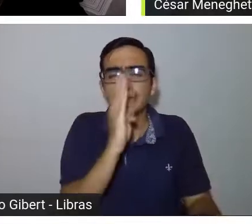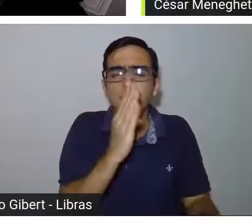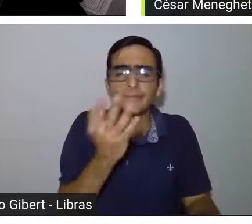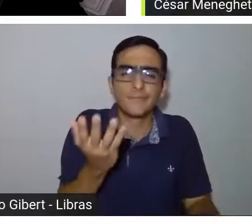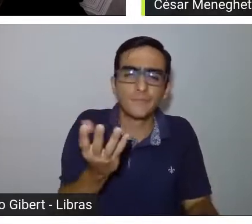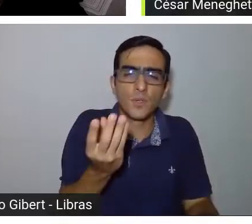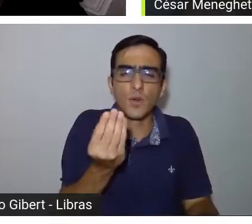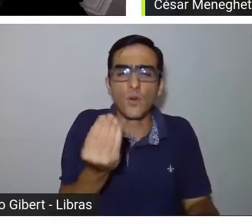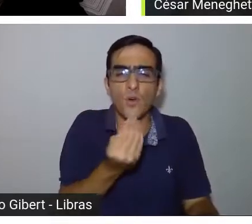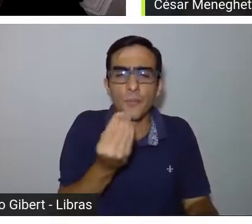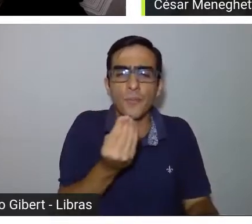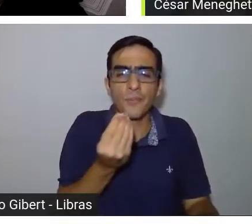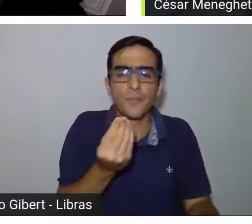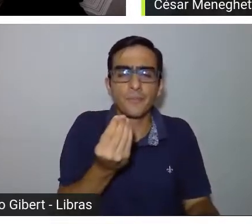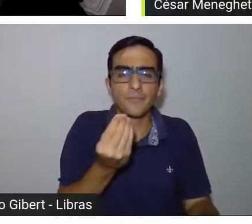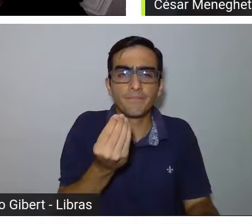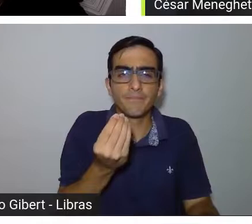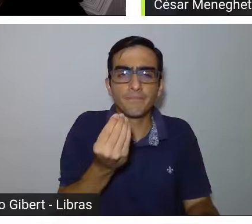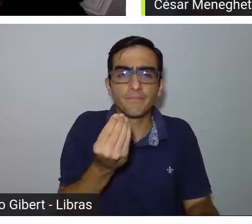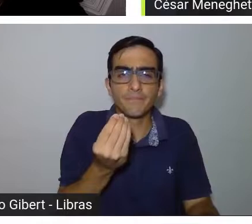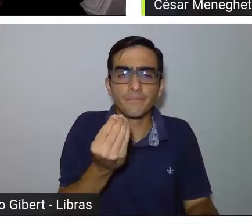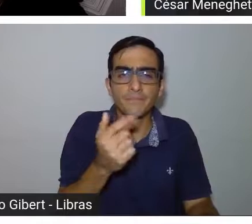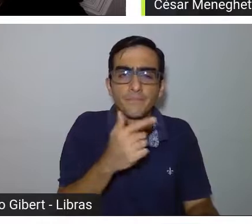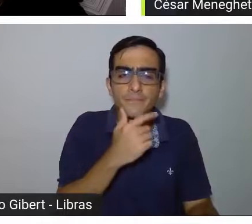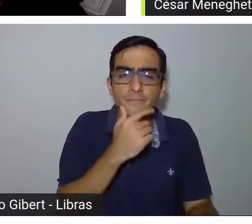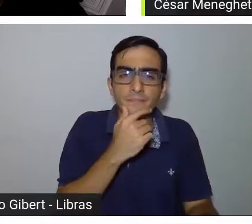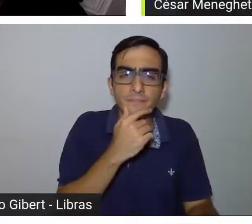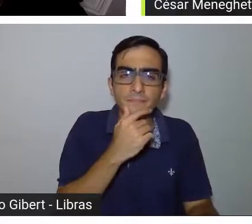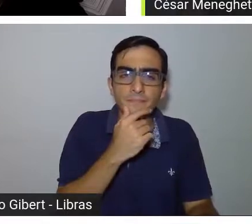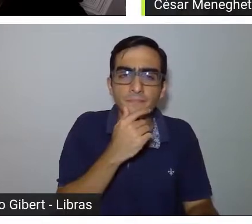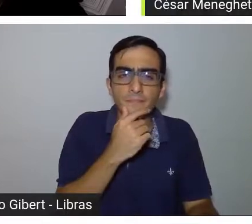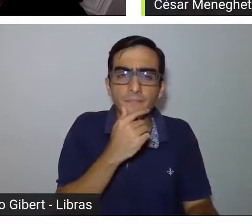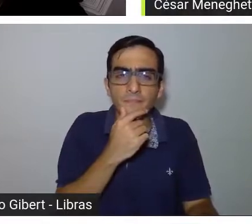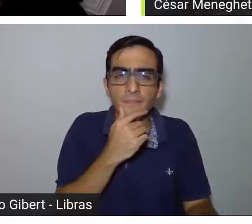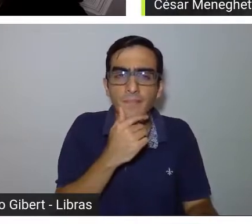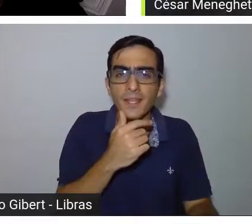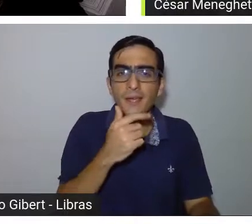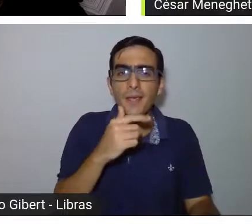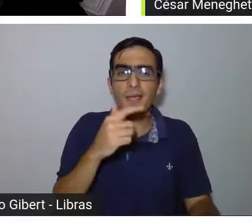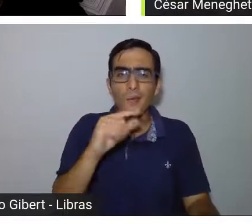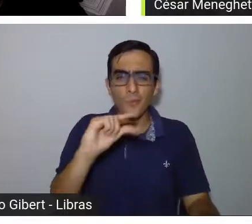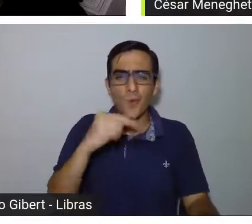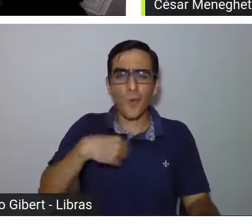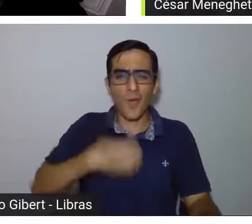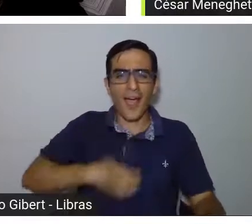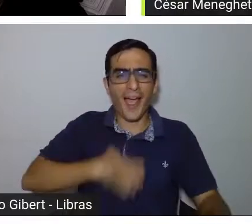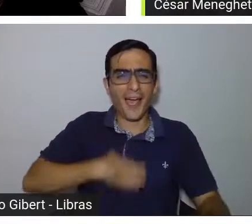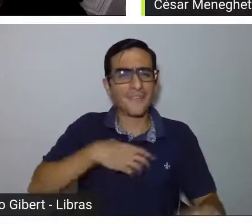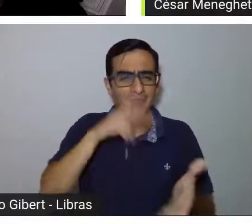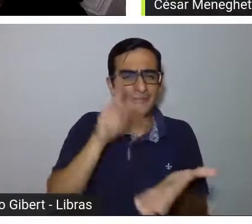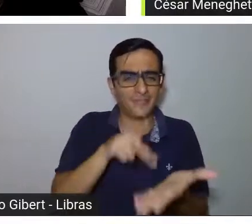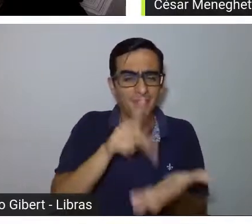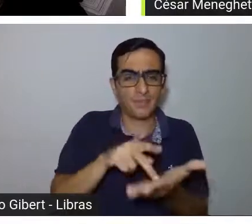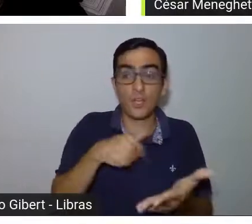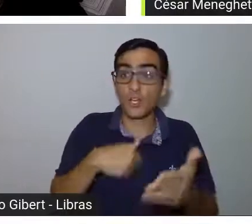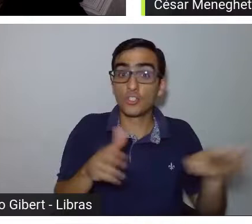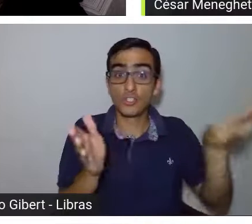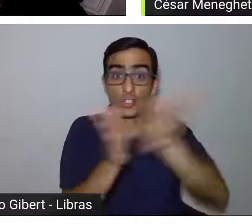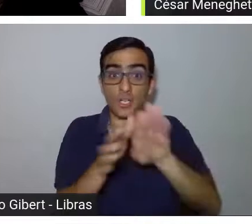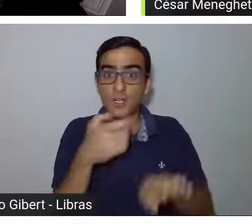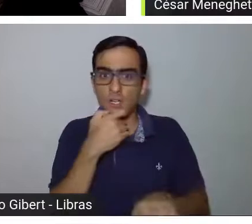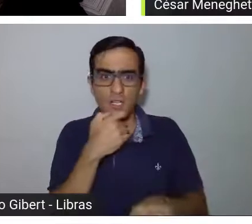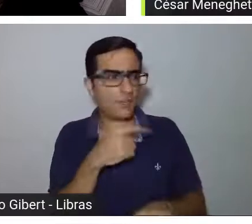era tido... assim, era meio... até me dava raiva isso. Às vezes, na Inglaterra, eles falavam: não, você